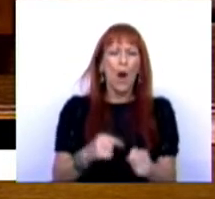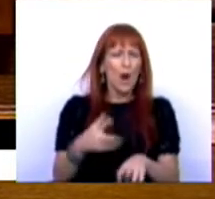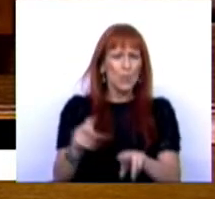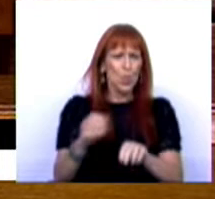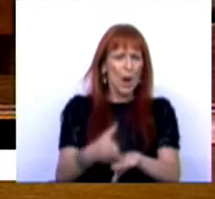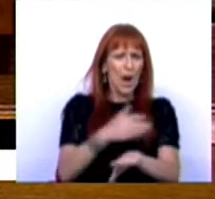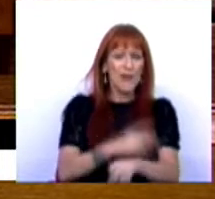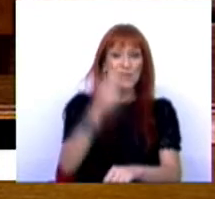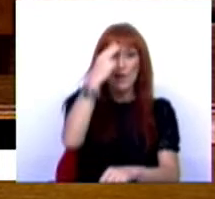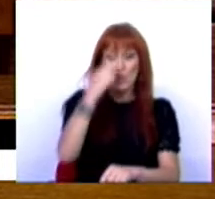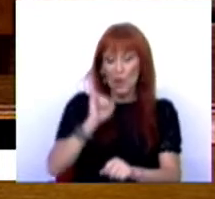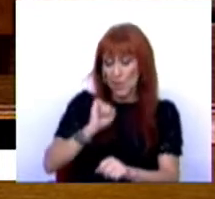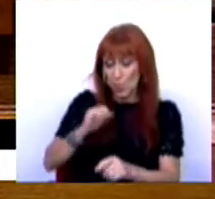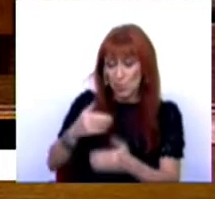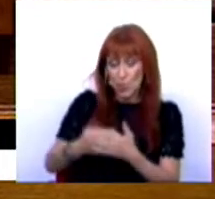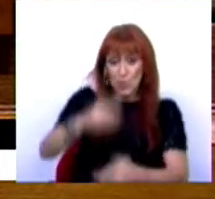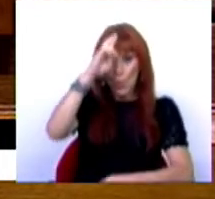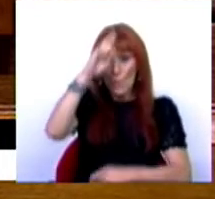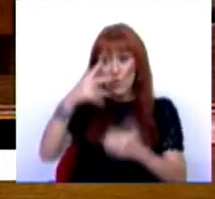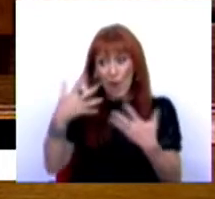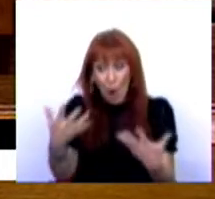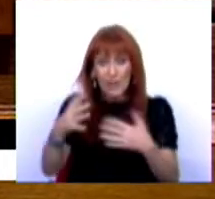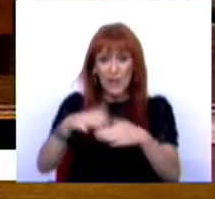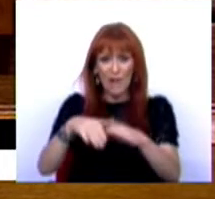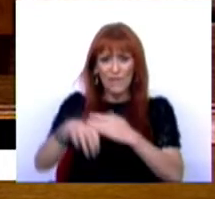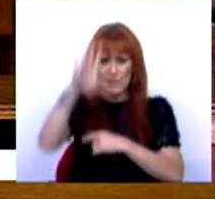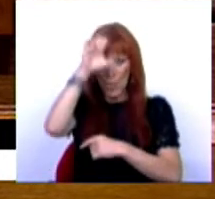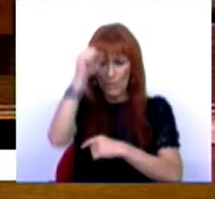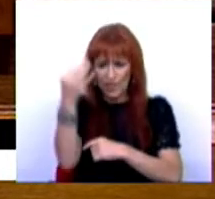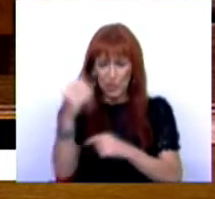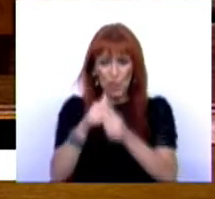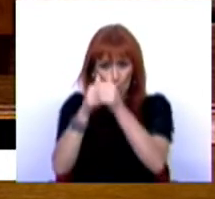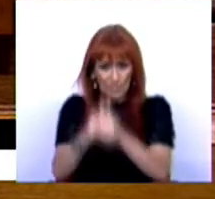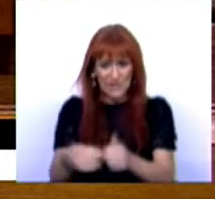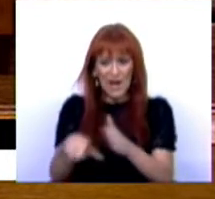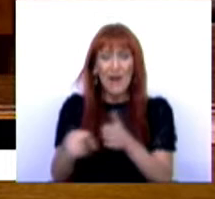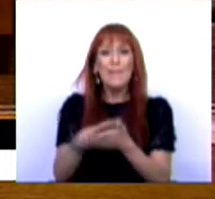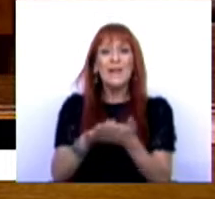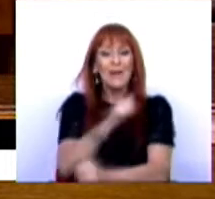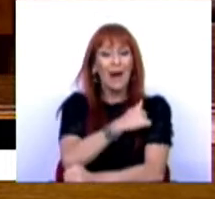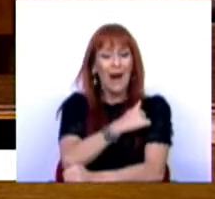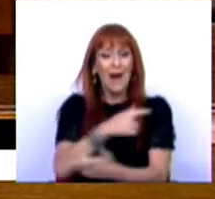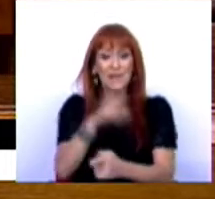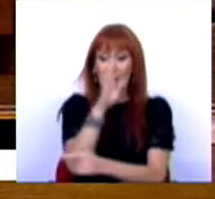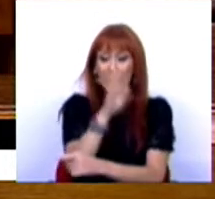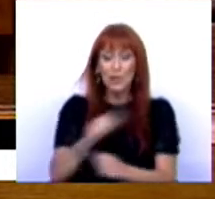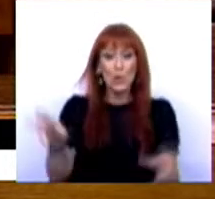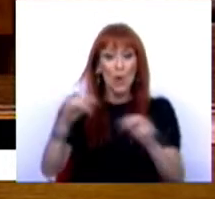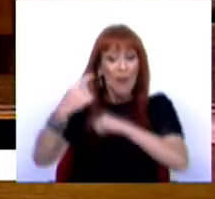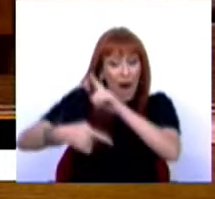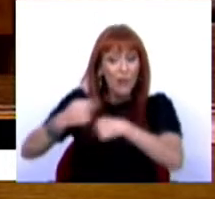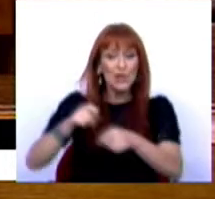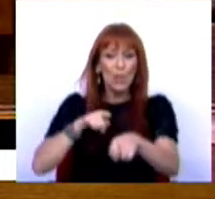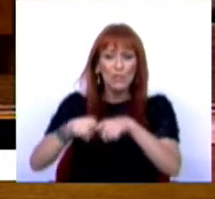precedentes na nossa história o esforço que está a fazer o Governo, cumprindo a Lei de Bases de Habitação, implementando uma nova geração